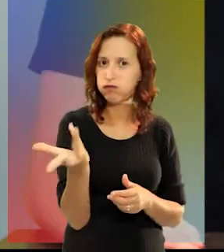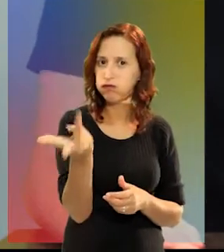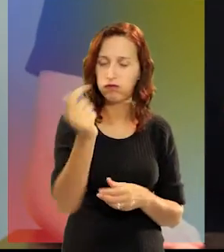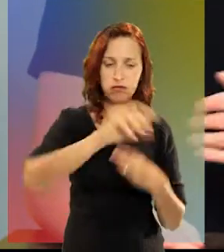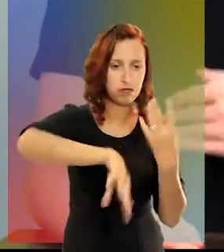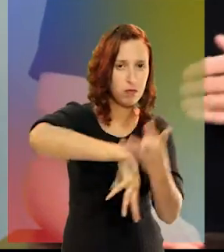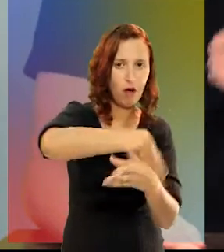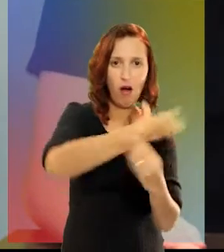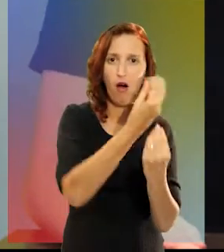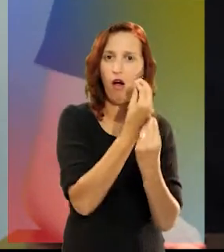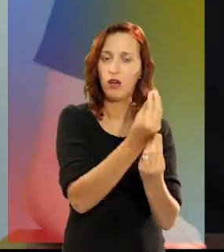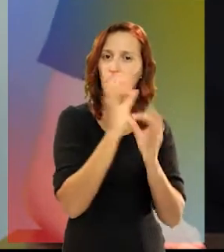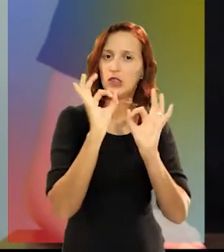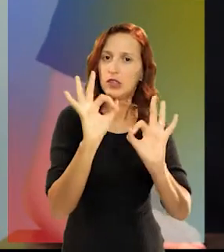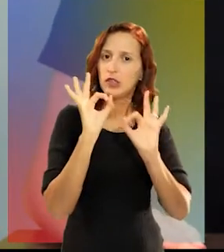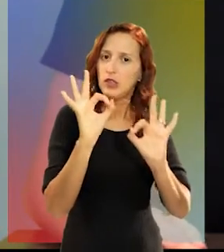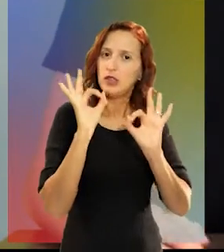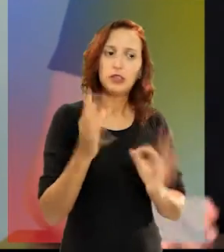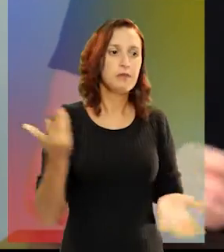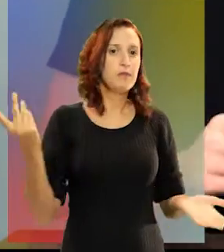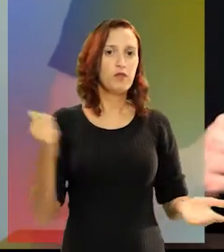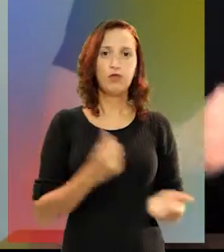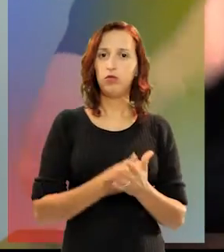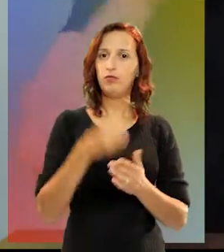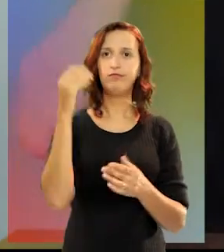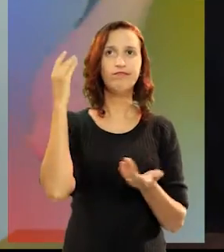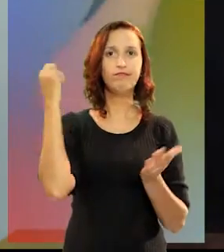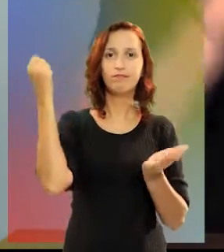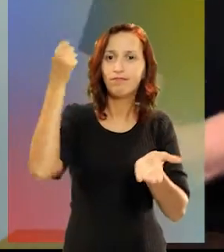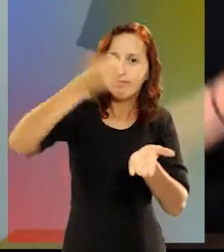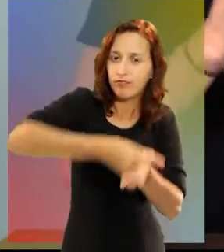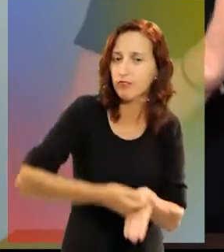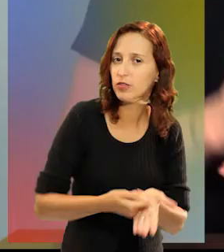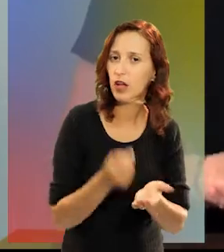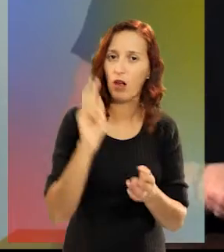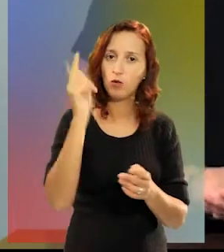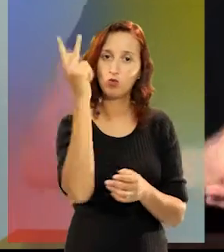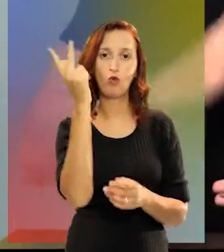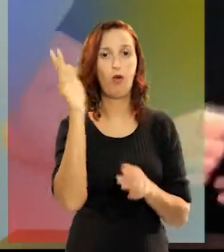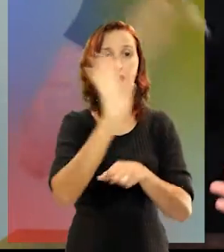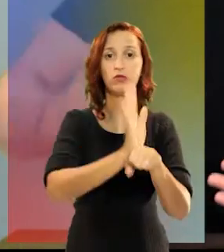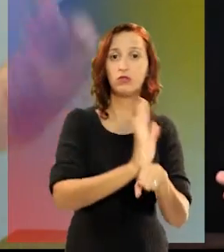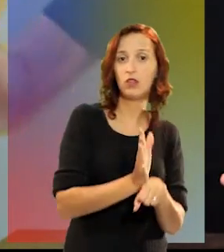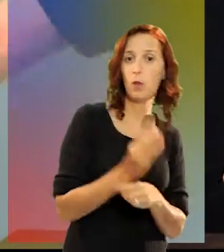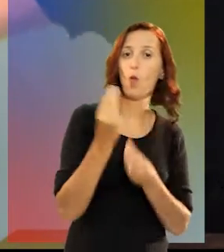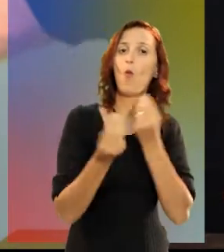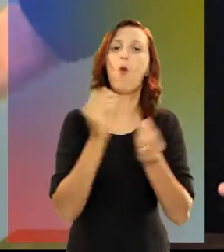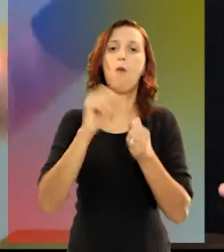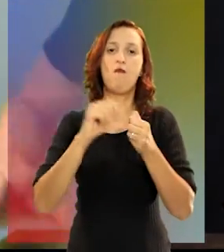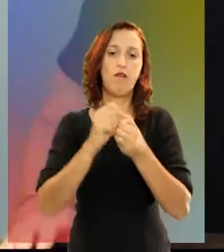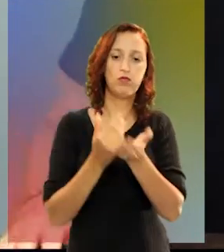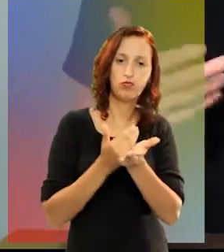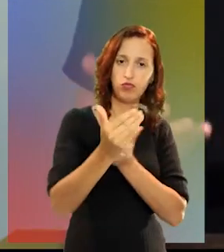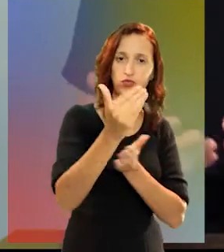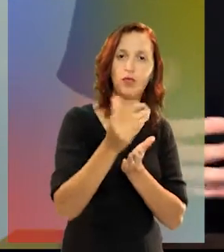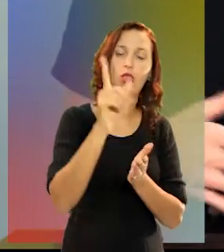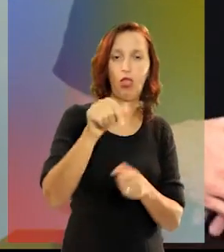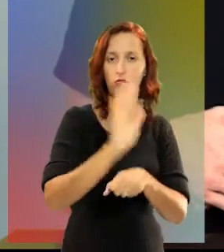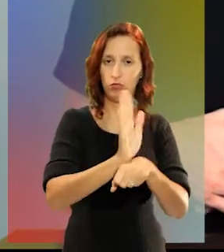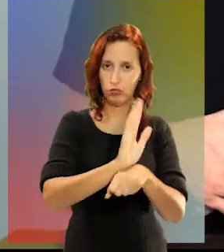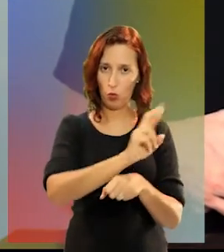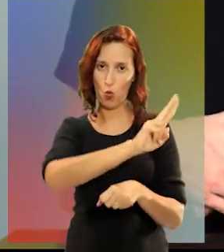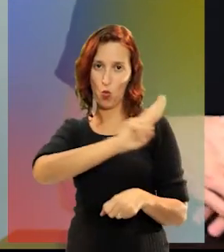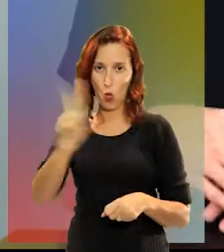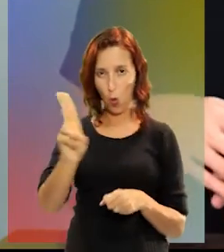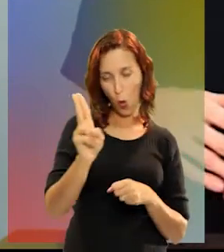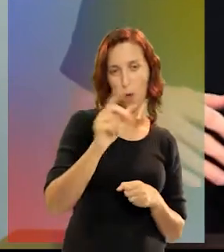não só marcou a história do cinema, como na verdade definiu e determinou como se faz cinema a partir dele. 2001, Uma